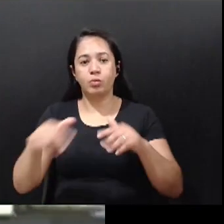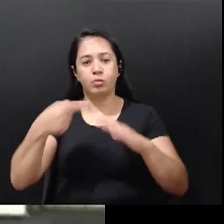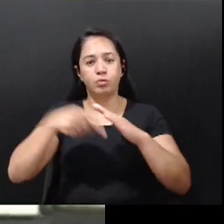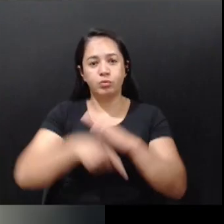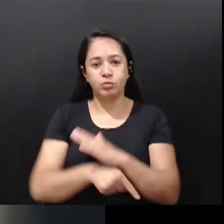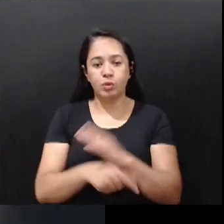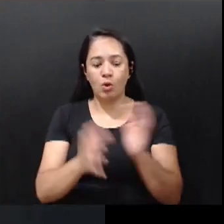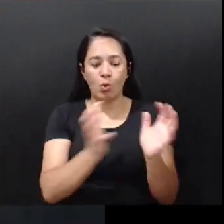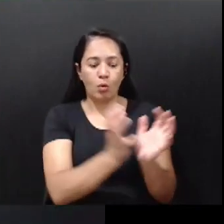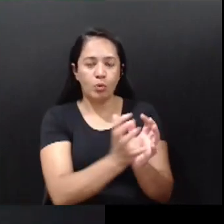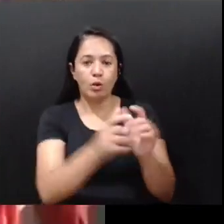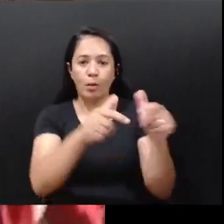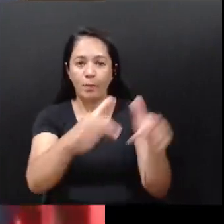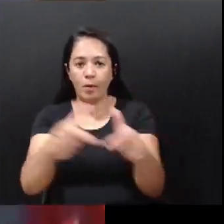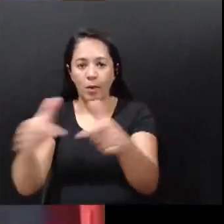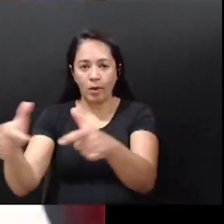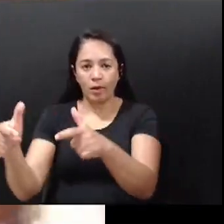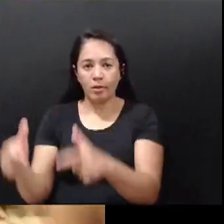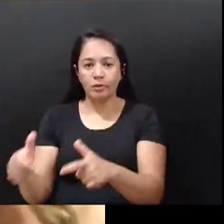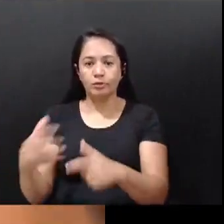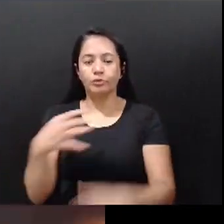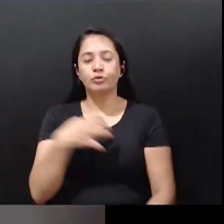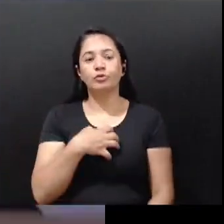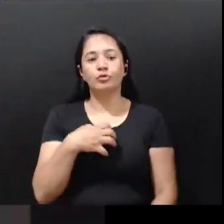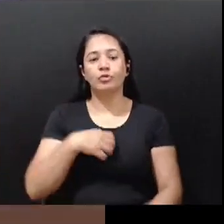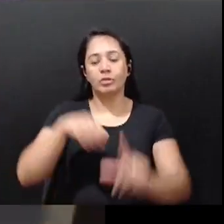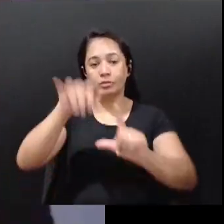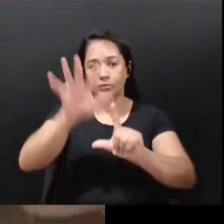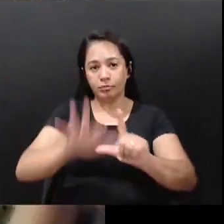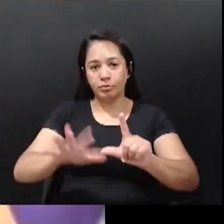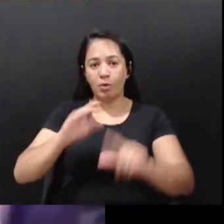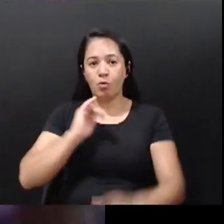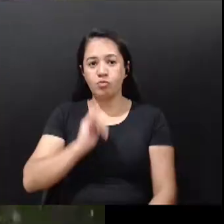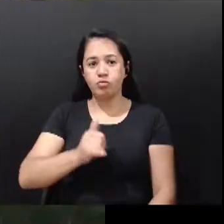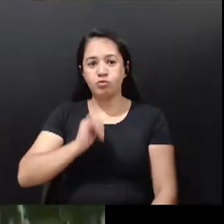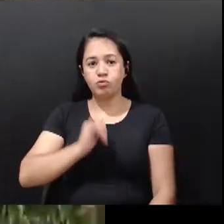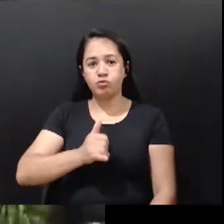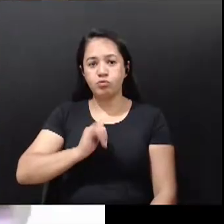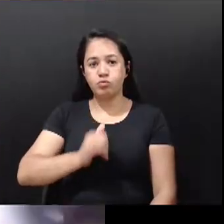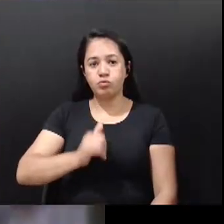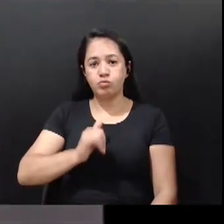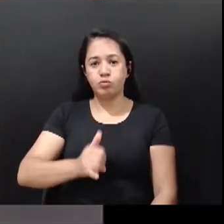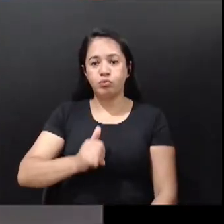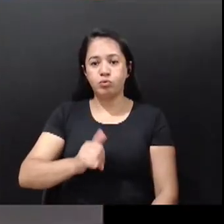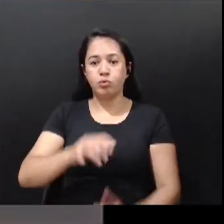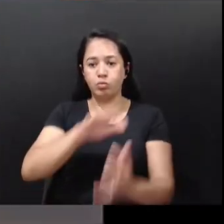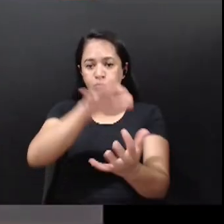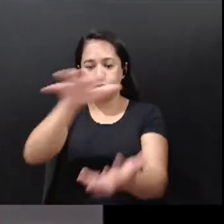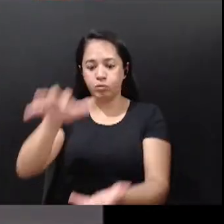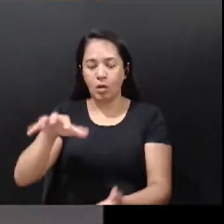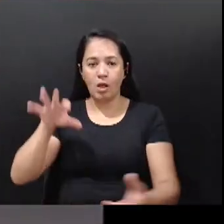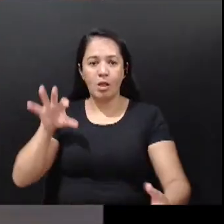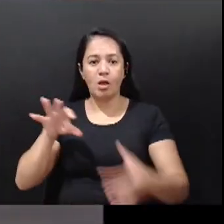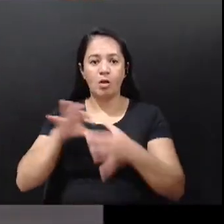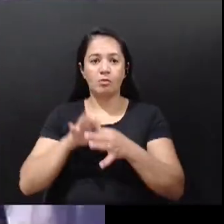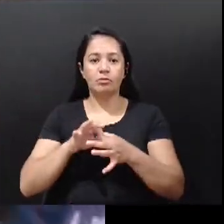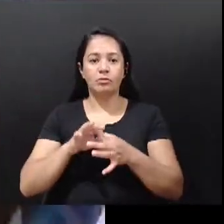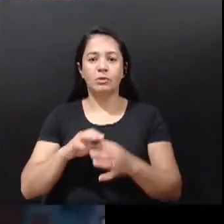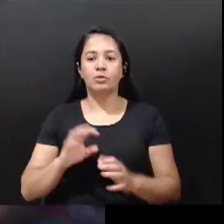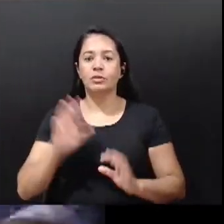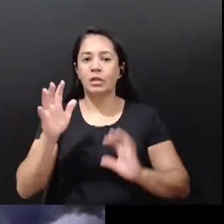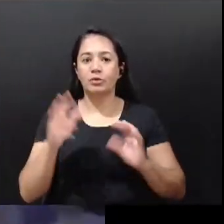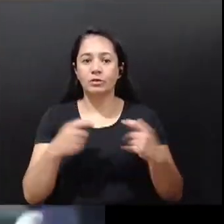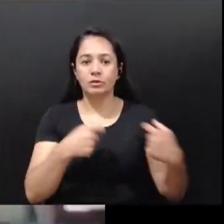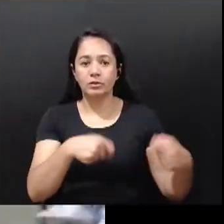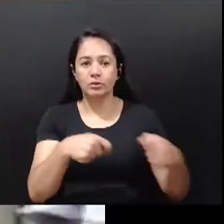locais, de modo que sua plataforma e seu discurso global estão estreitamente conectados às realidades e demandas dos